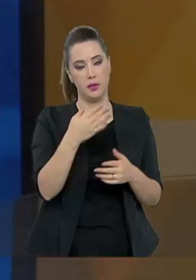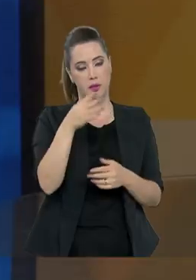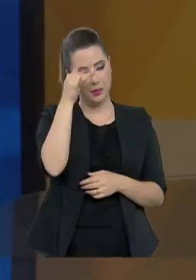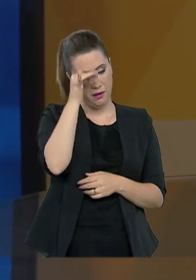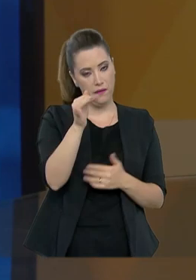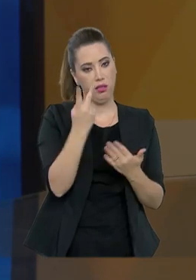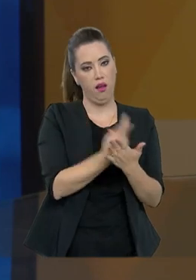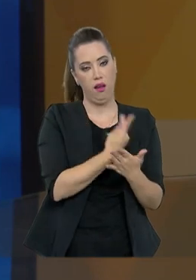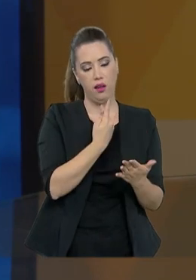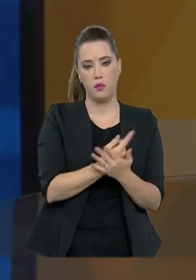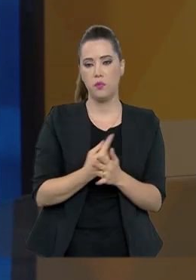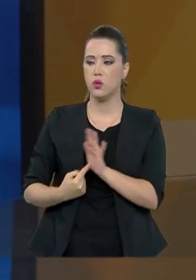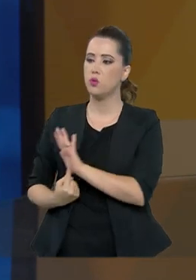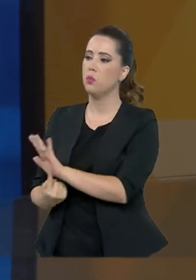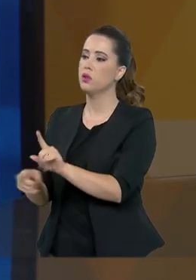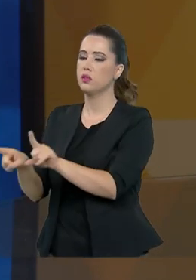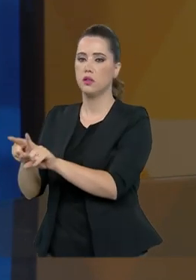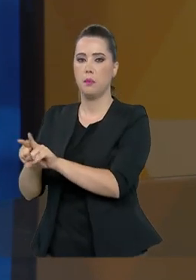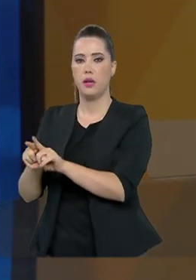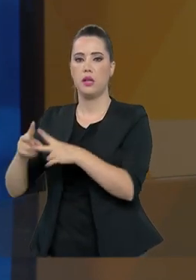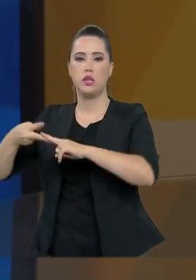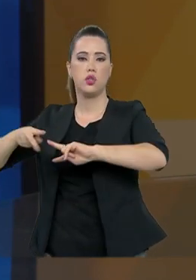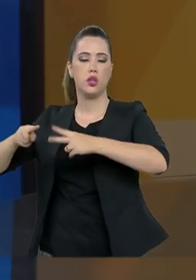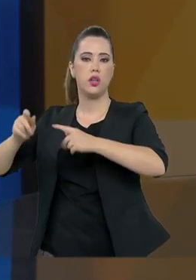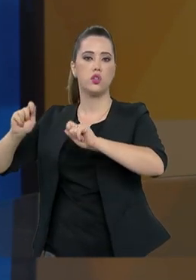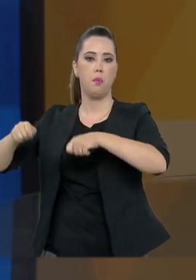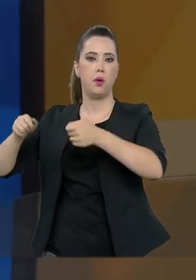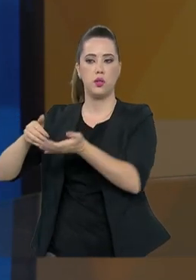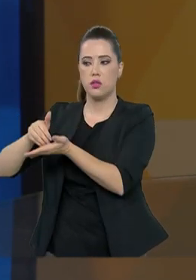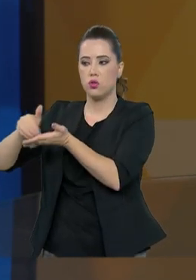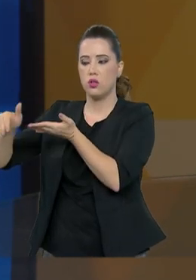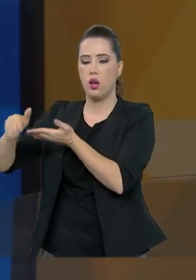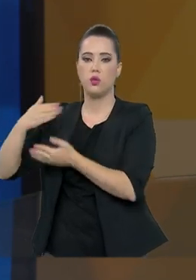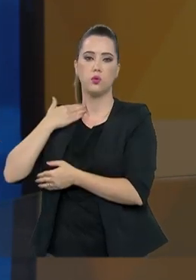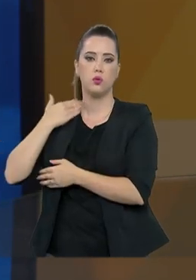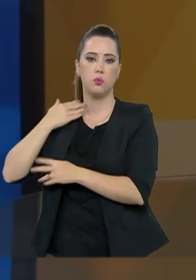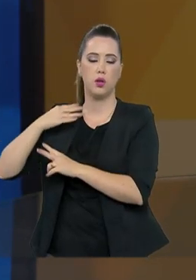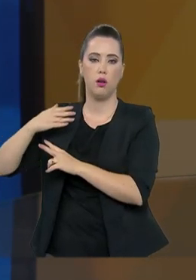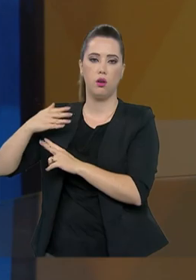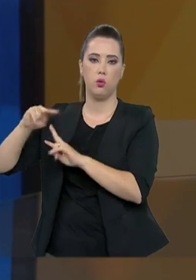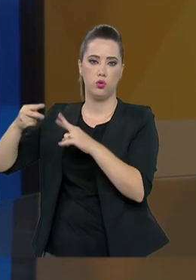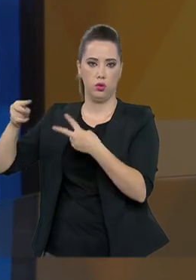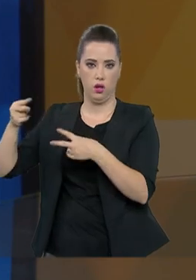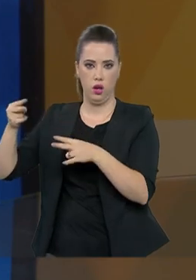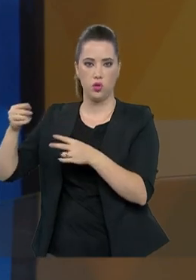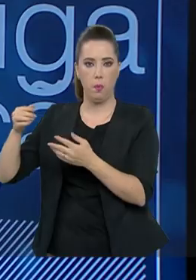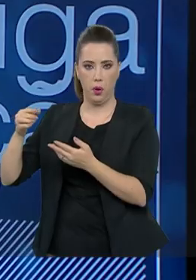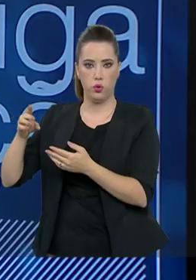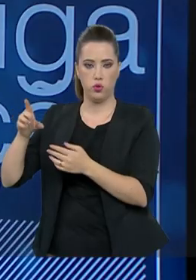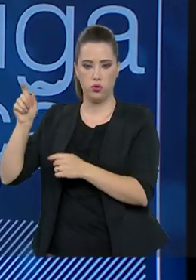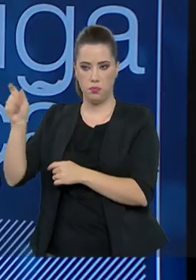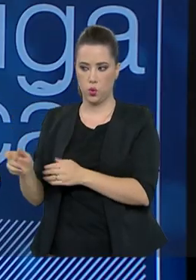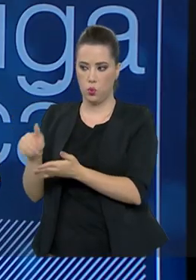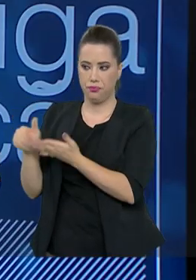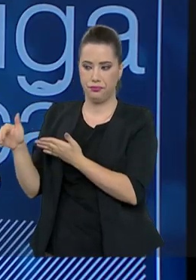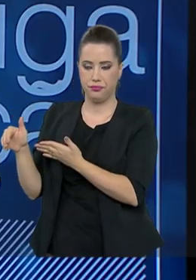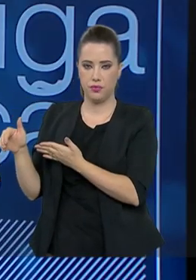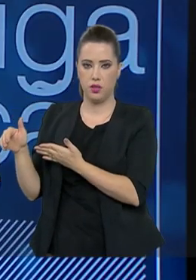revela, de uma certa forma, também que perfis genéticos podem ser excluídos dos bancos de perfis genéticos? Sim.